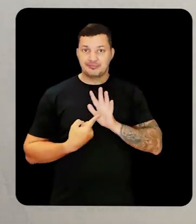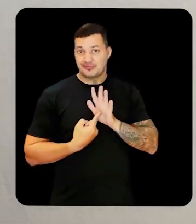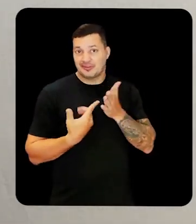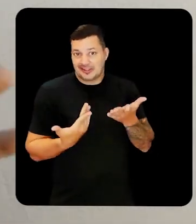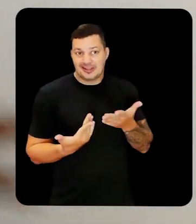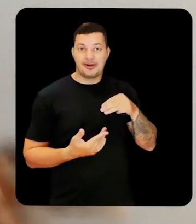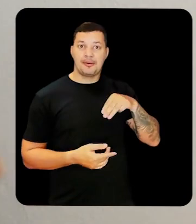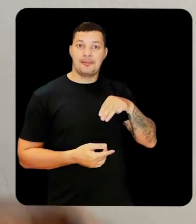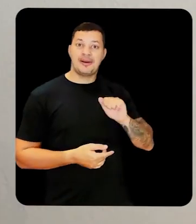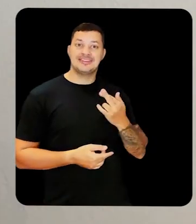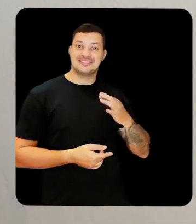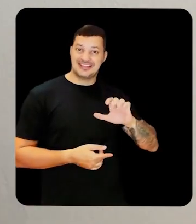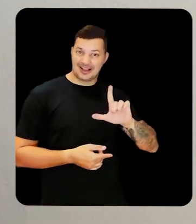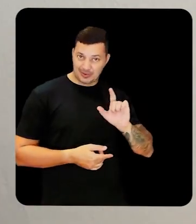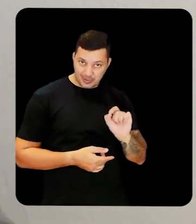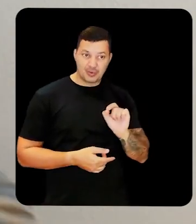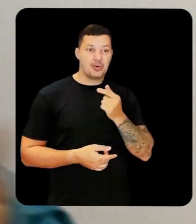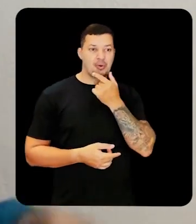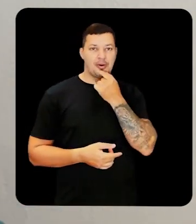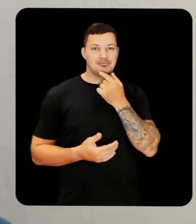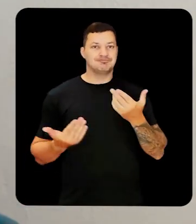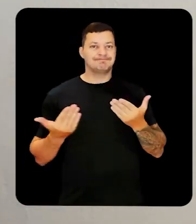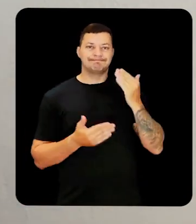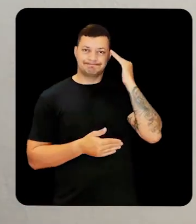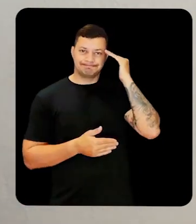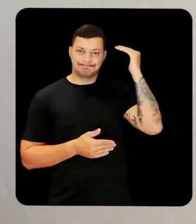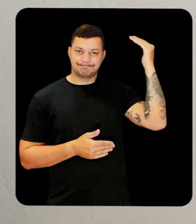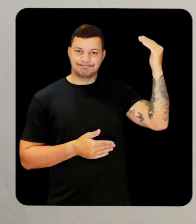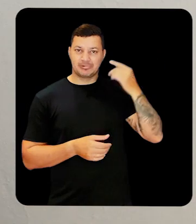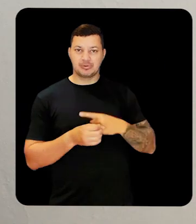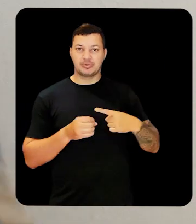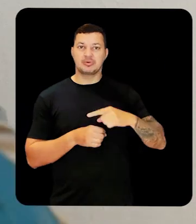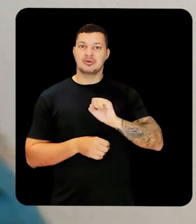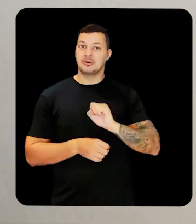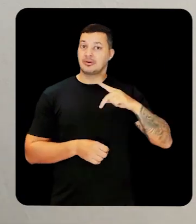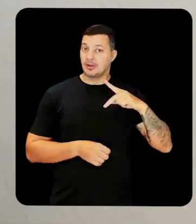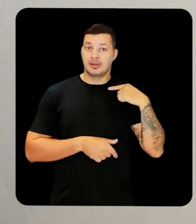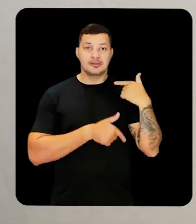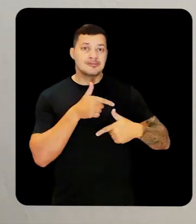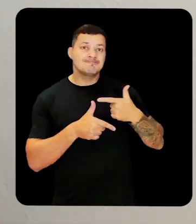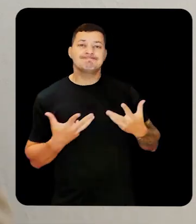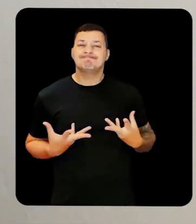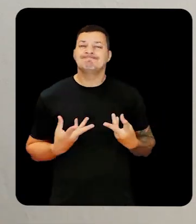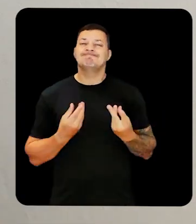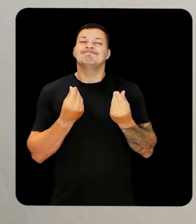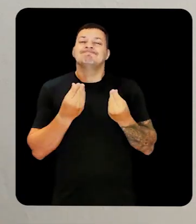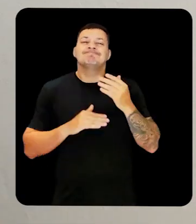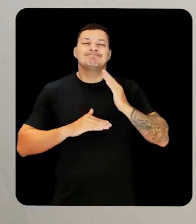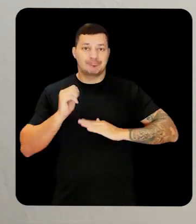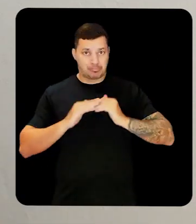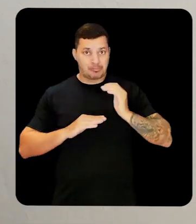vou colocar logo de cara o nome do Marcelo Tosta, que é um menino que hoje é conhecido em São Pedro da Aldeia com um trabalho desenvolvido com uma